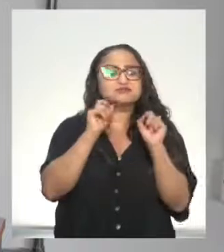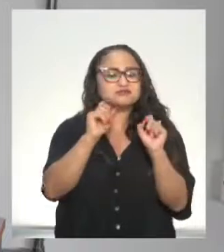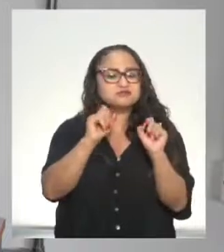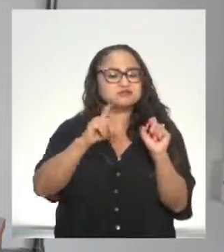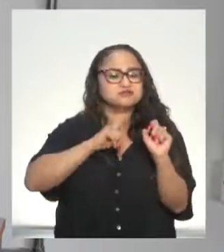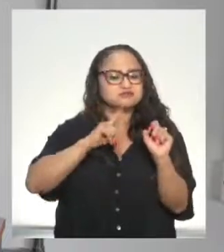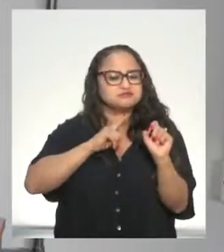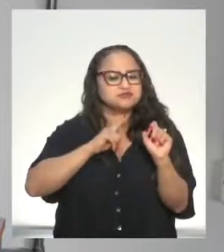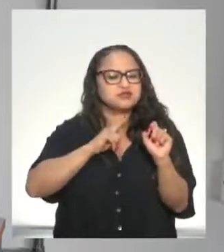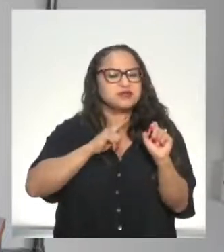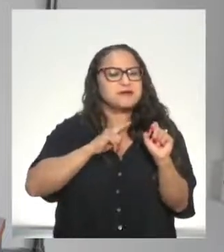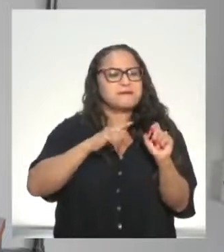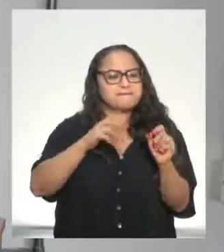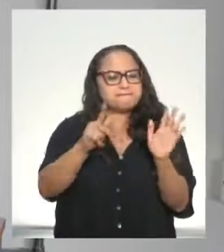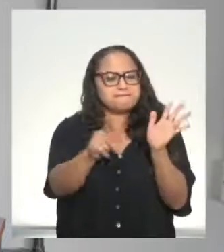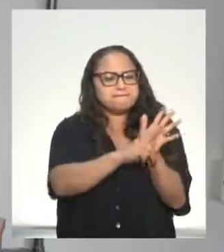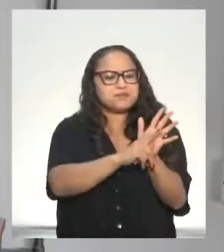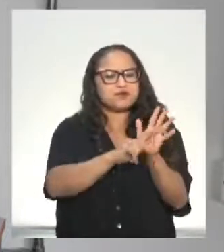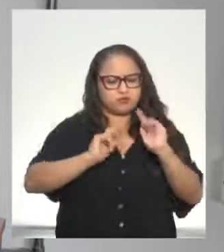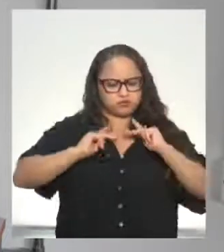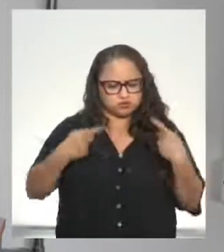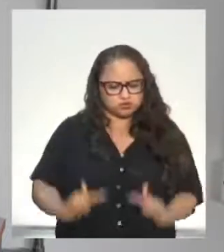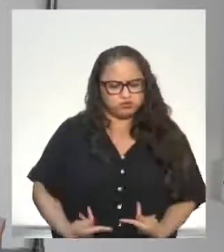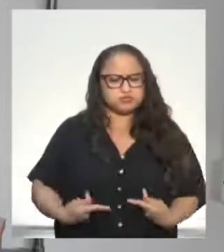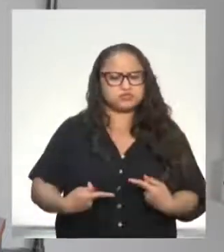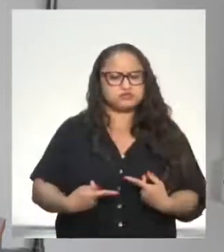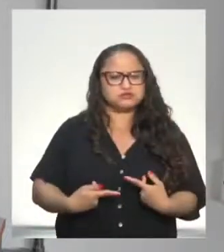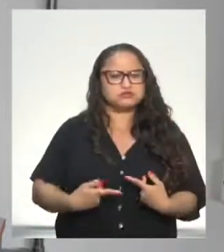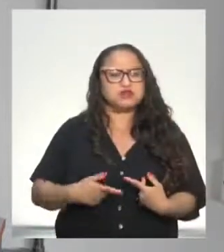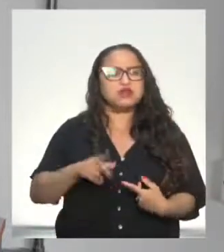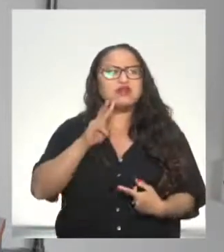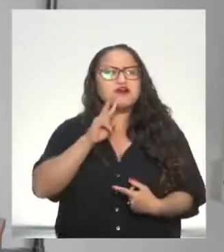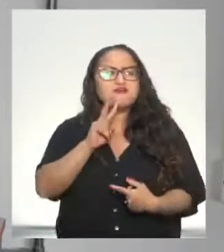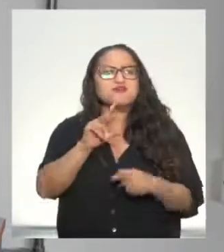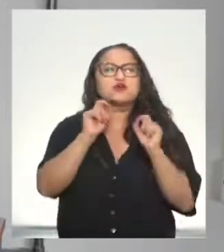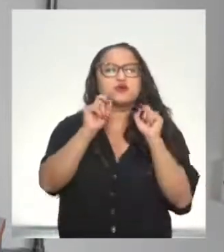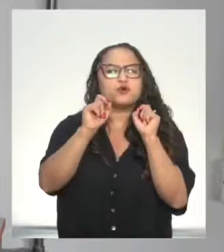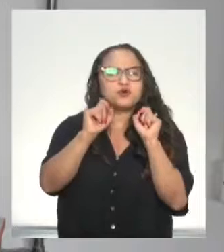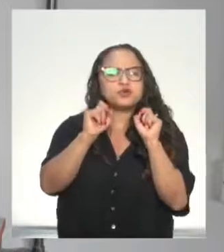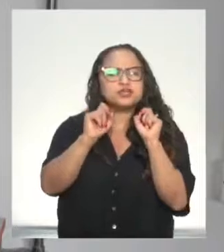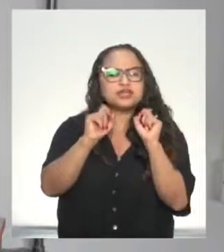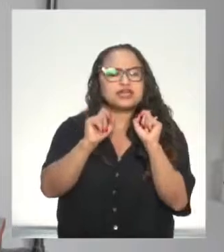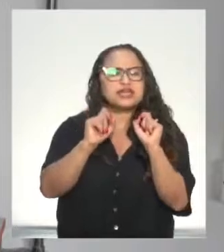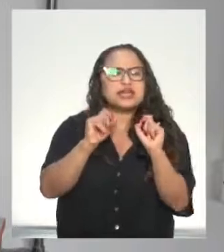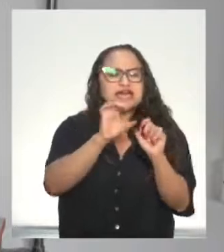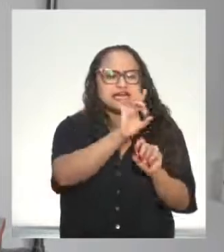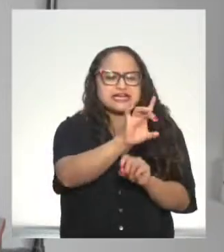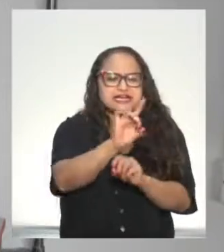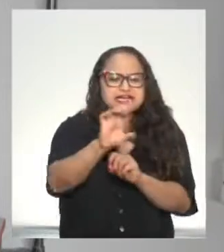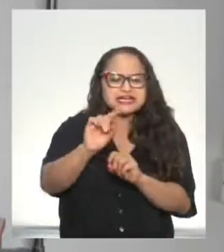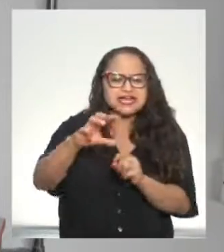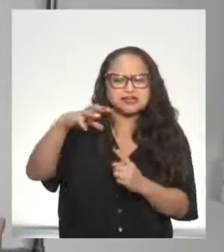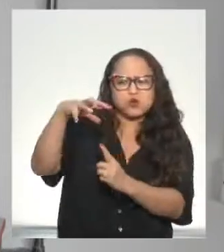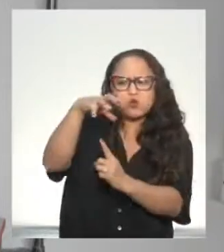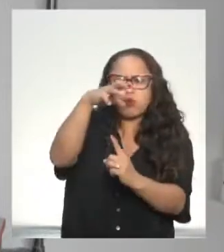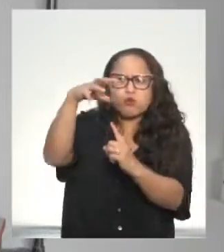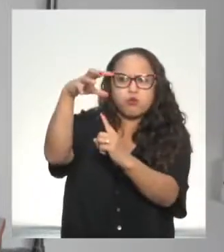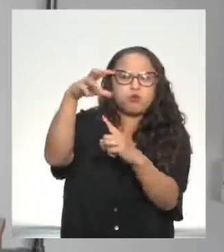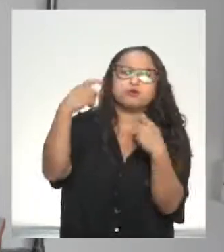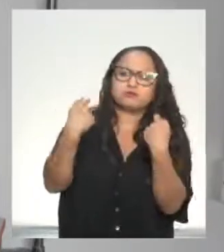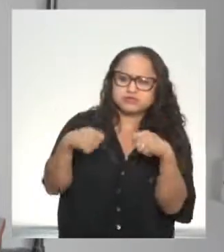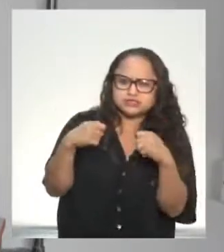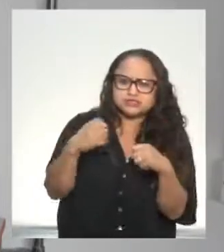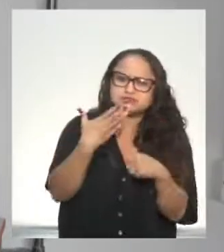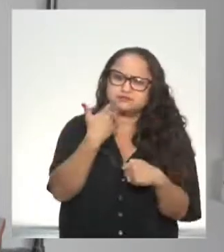metabolismo de cada astronauta. Então eles verificam lá quais as necessidades nutricionais de cada astronauta e produz ali mesmo na